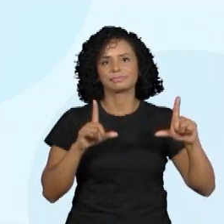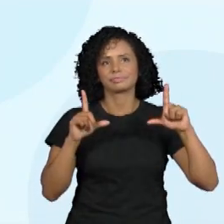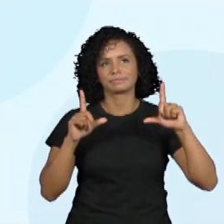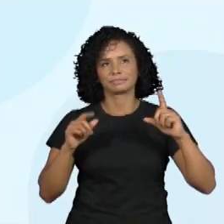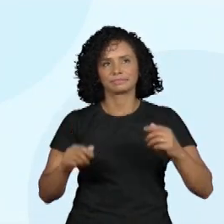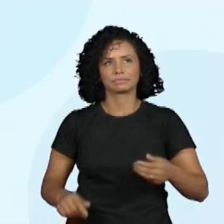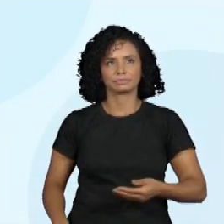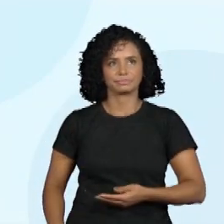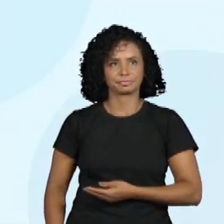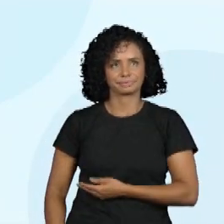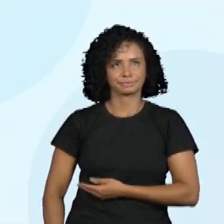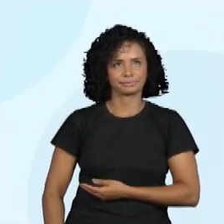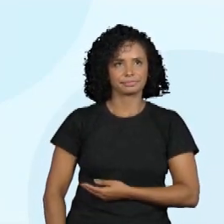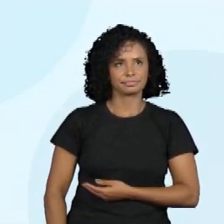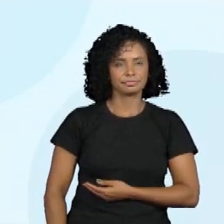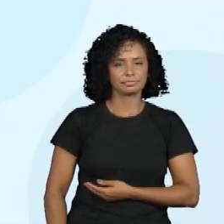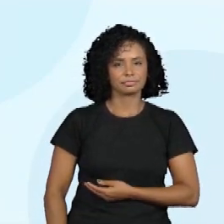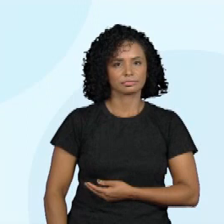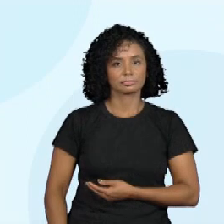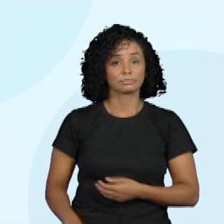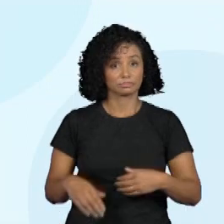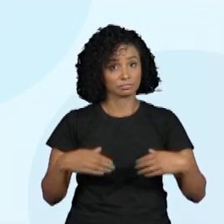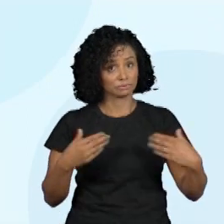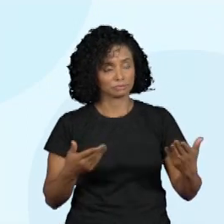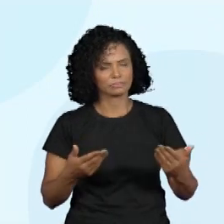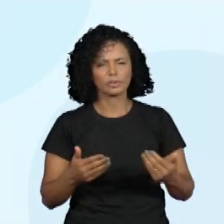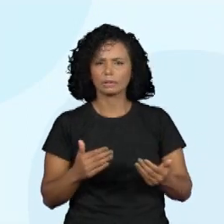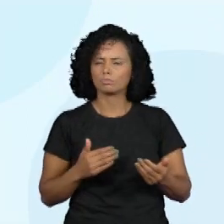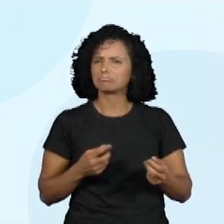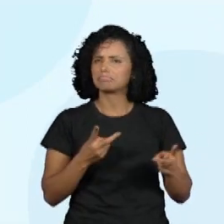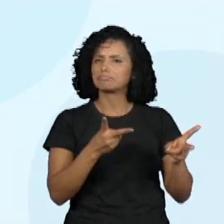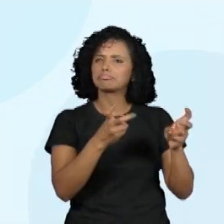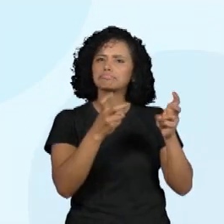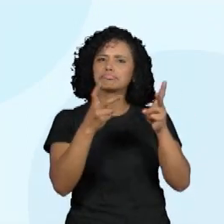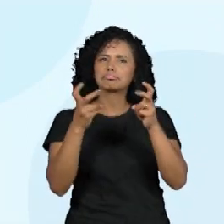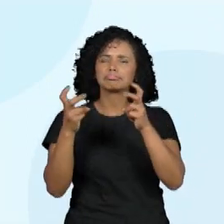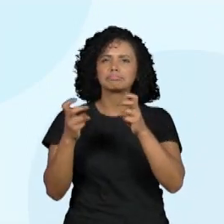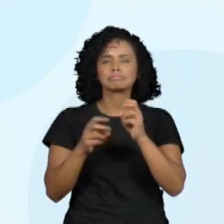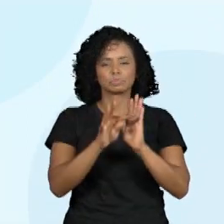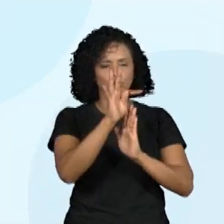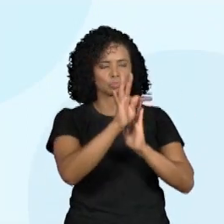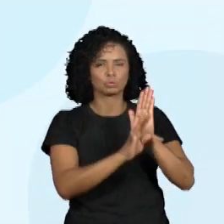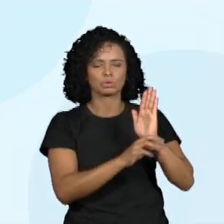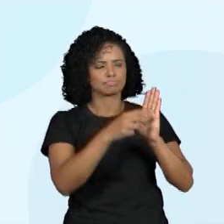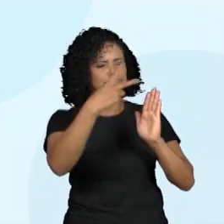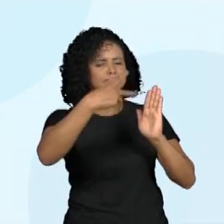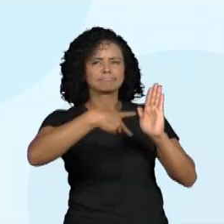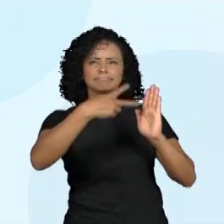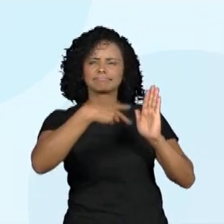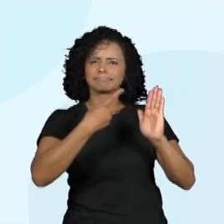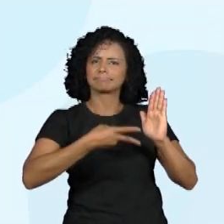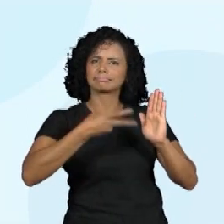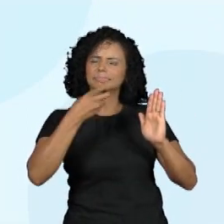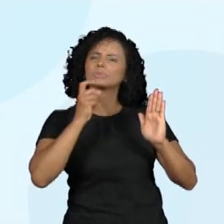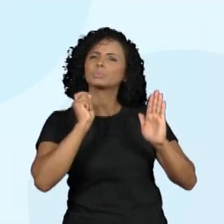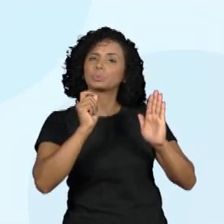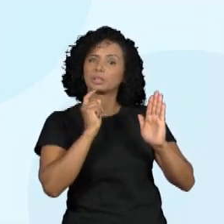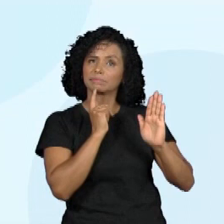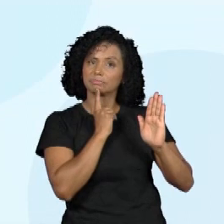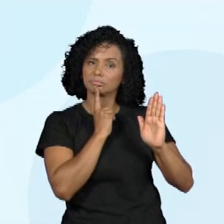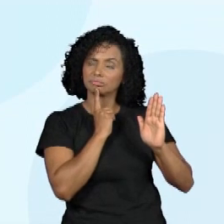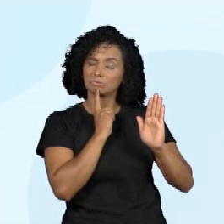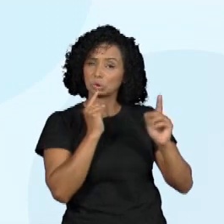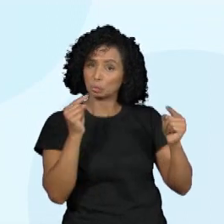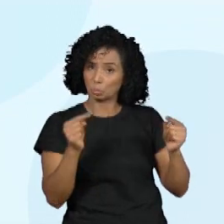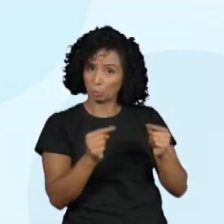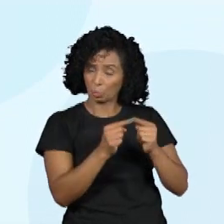Olha só. Inicialmente, nós podemos olhar aqui no texto, igual a professora já falou, que está numa linguagem